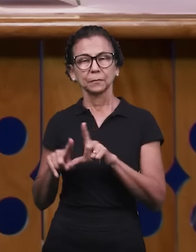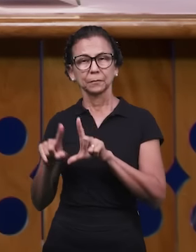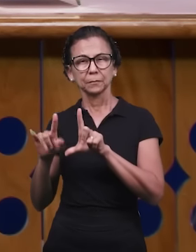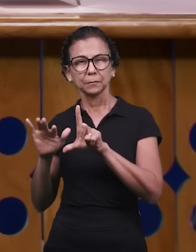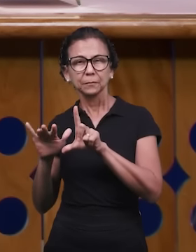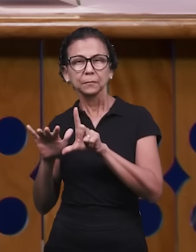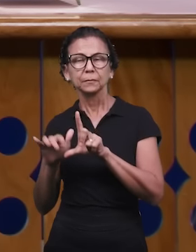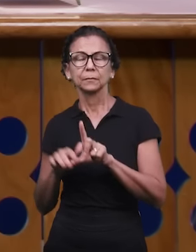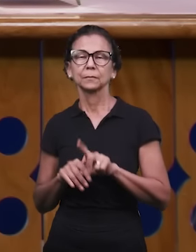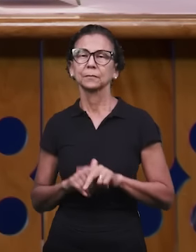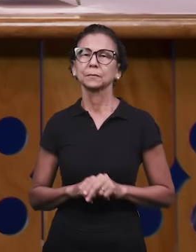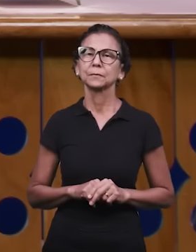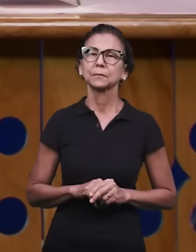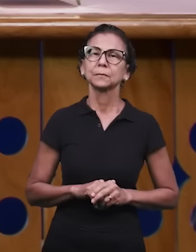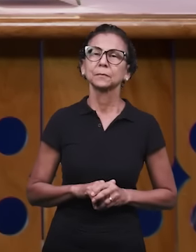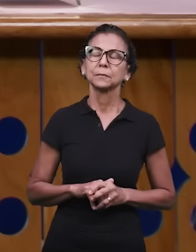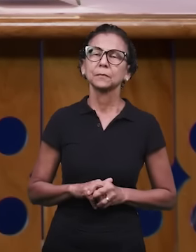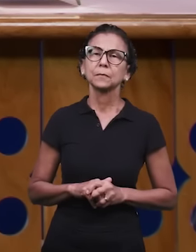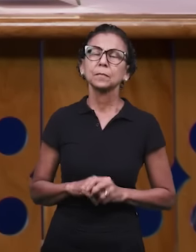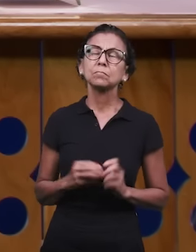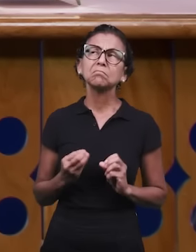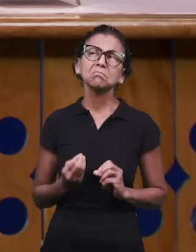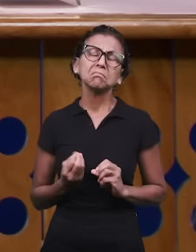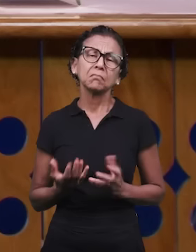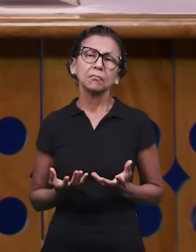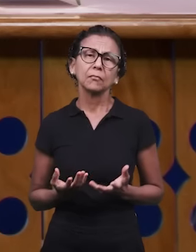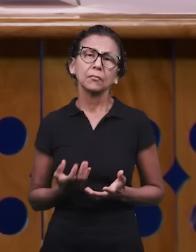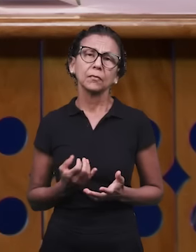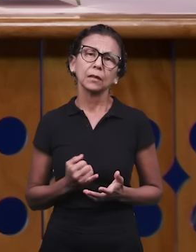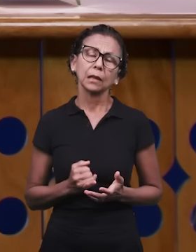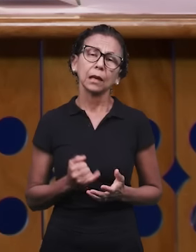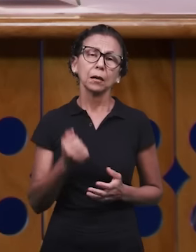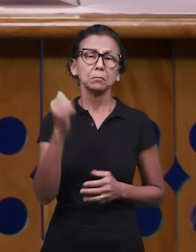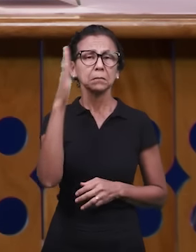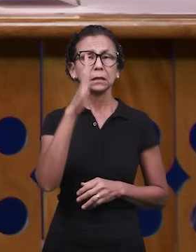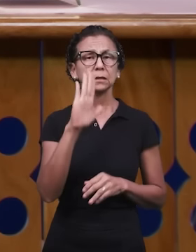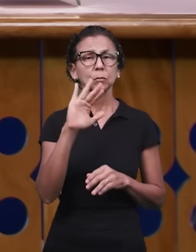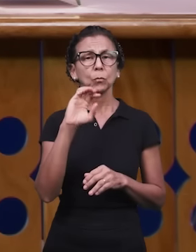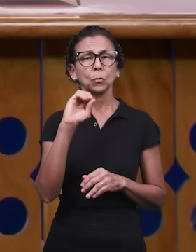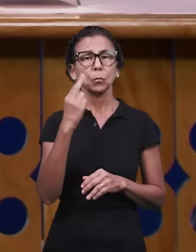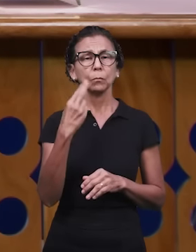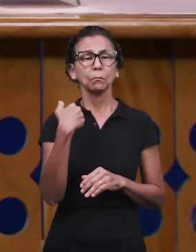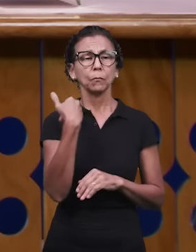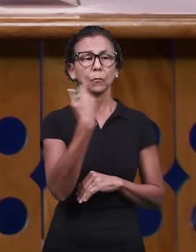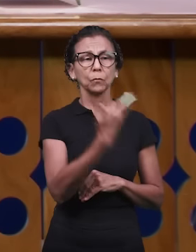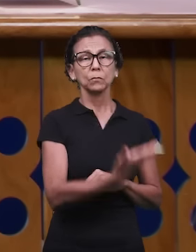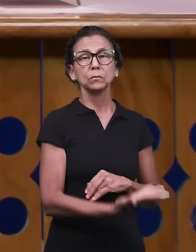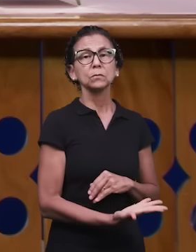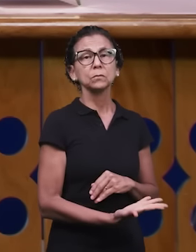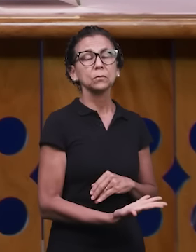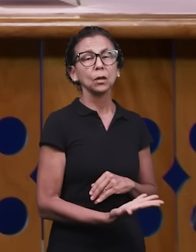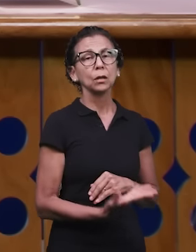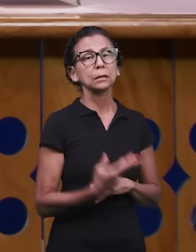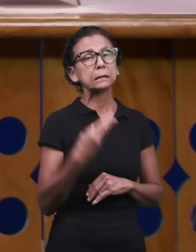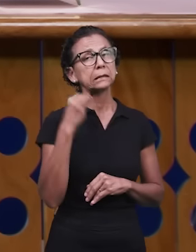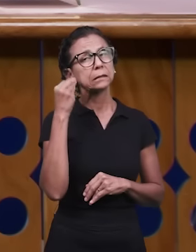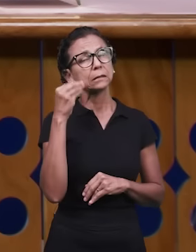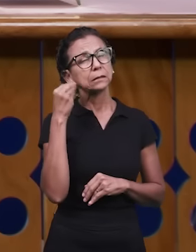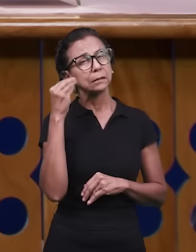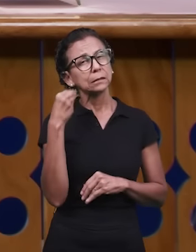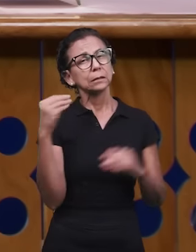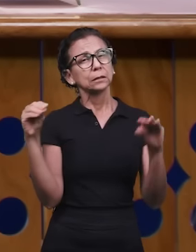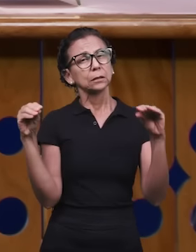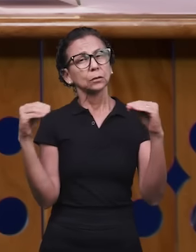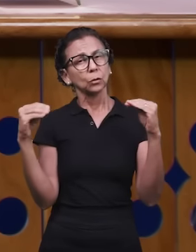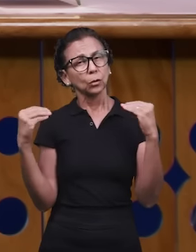para quem quiser, seja no Brasil ou no exterior, quiser contar a sua experiência